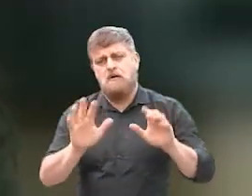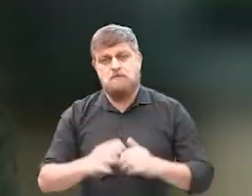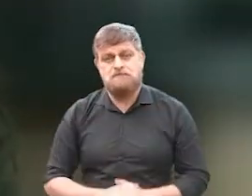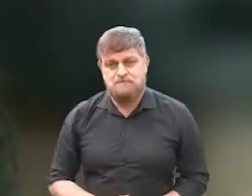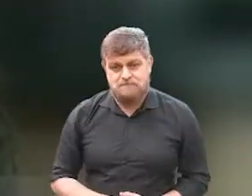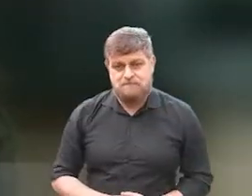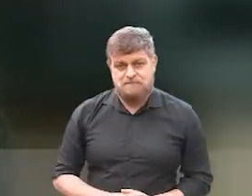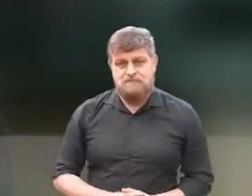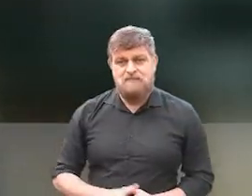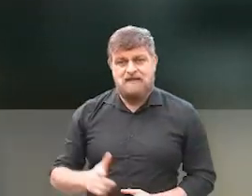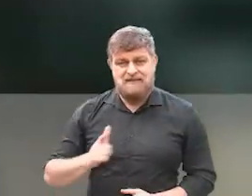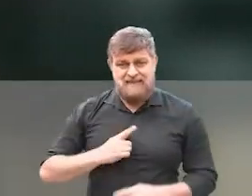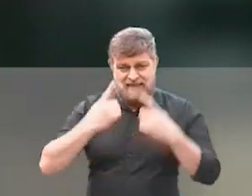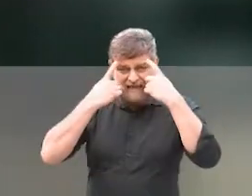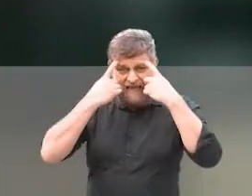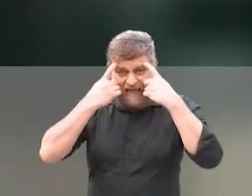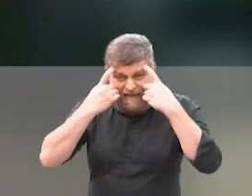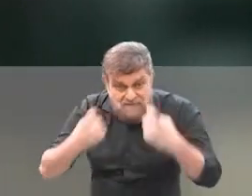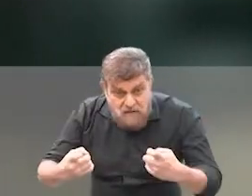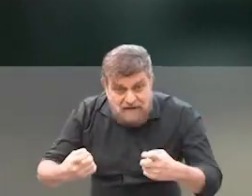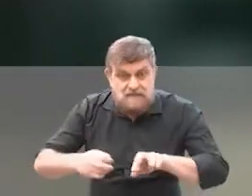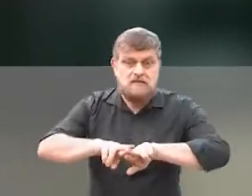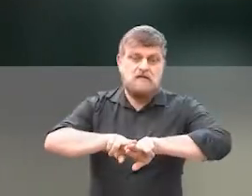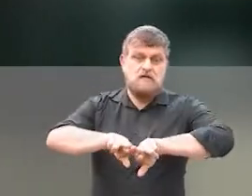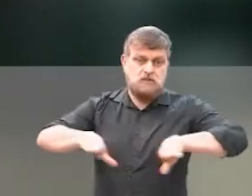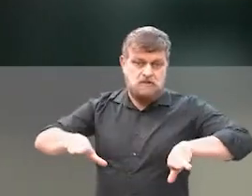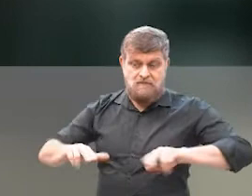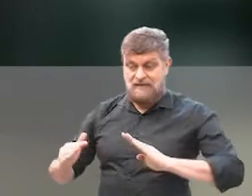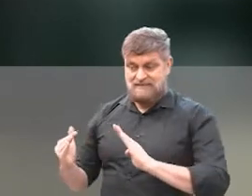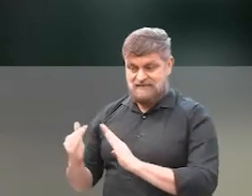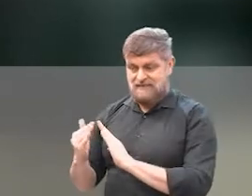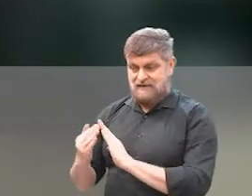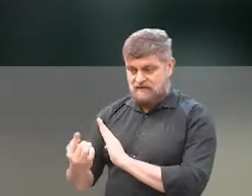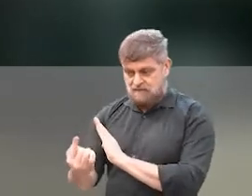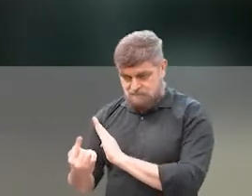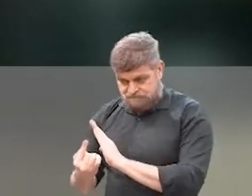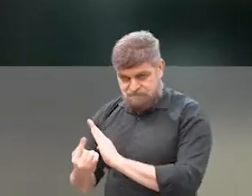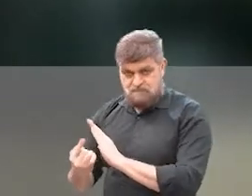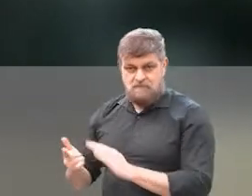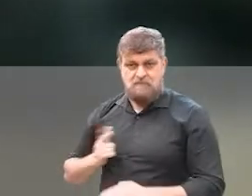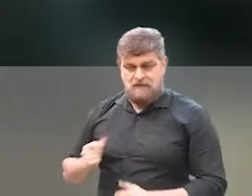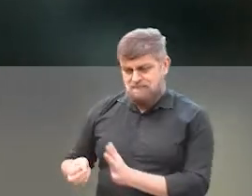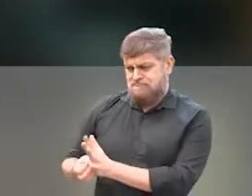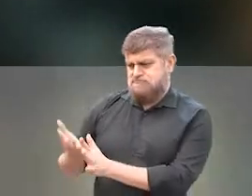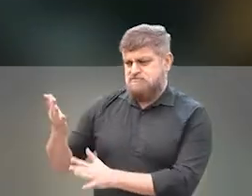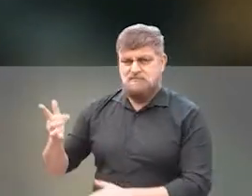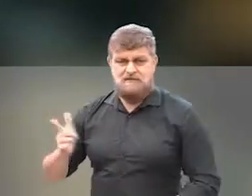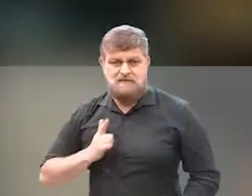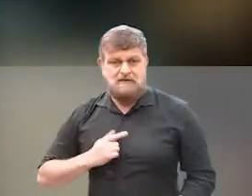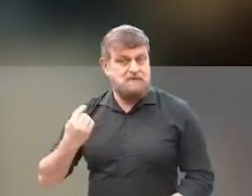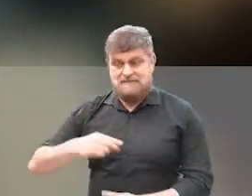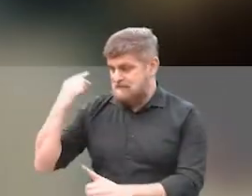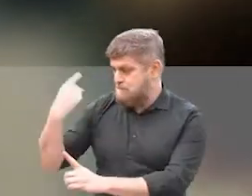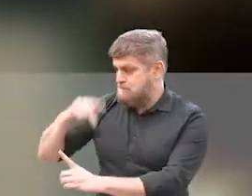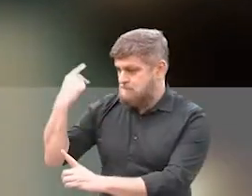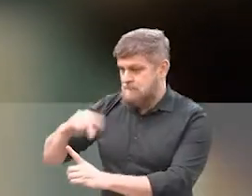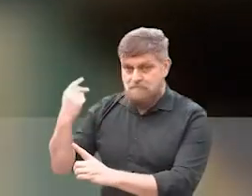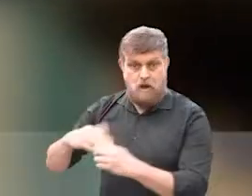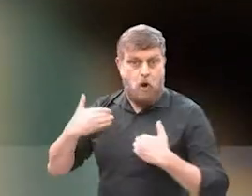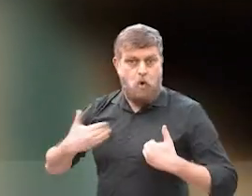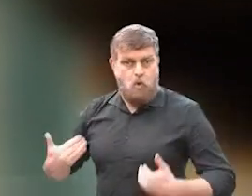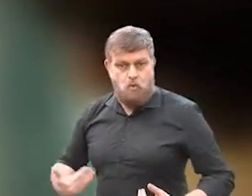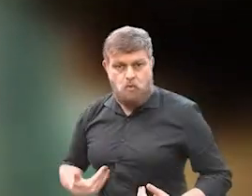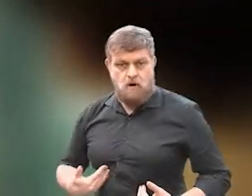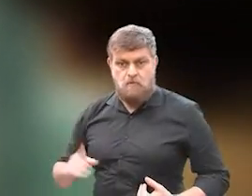São várias as violências cometidas contra idosos dentro de casa. E olha, não é necessário que seja uma agressão física para